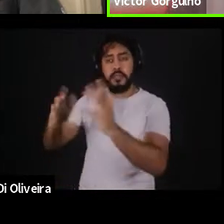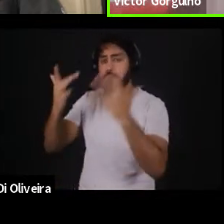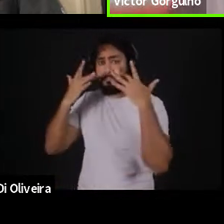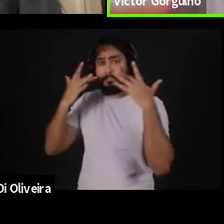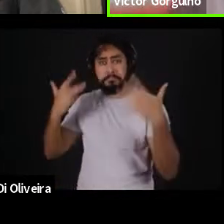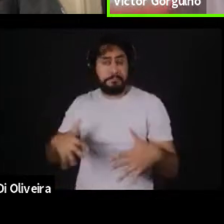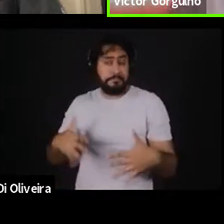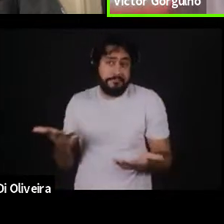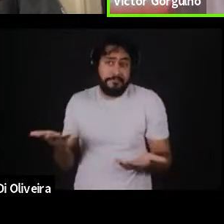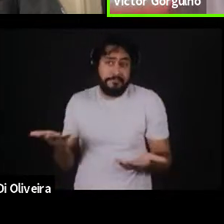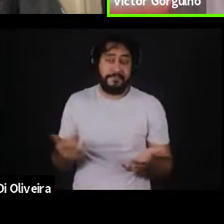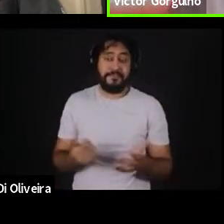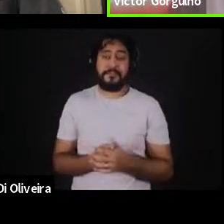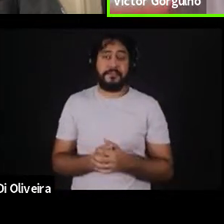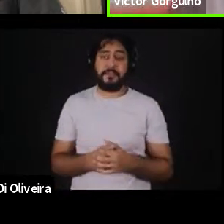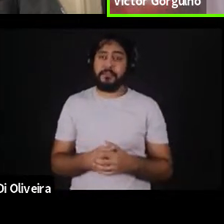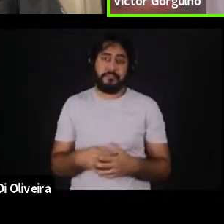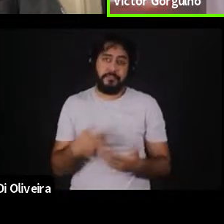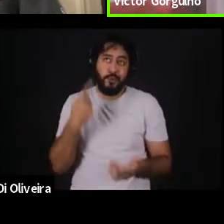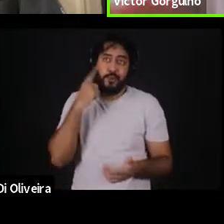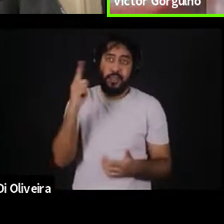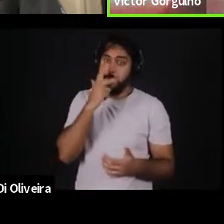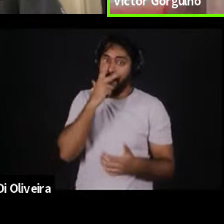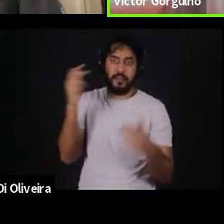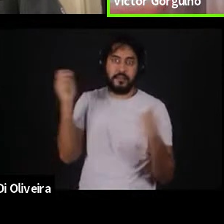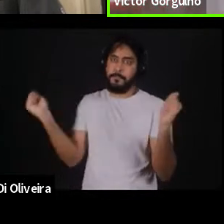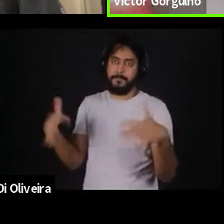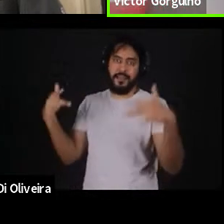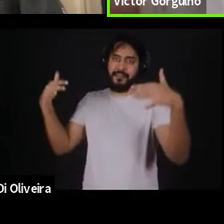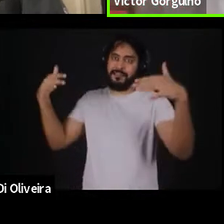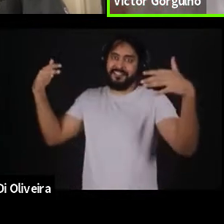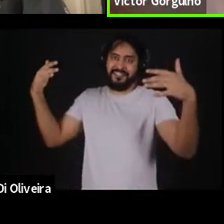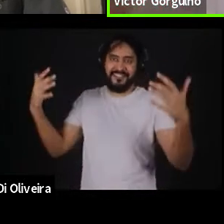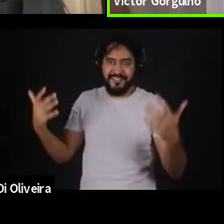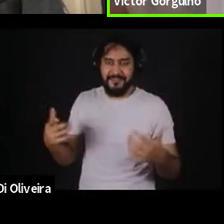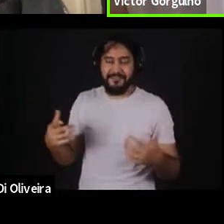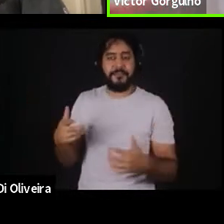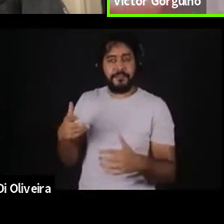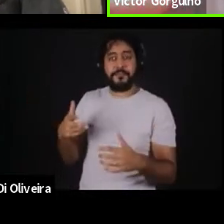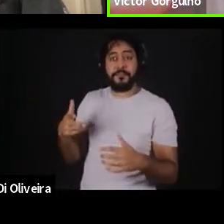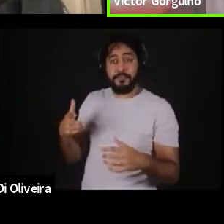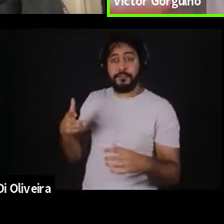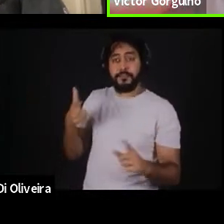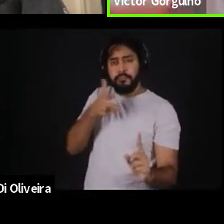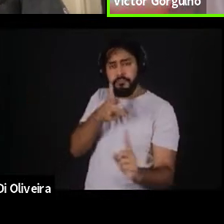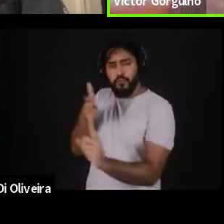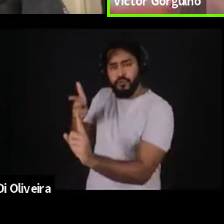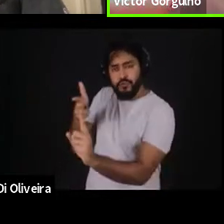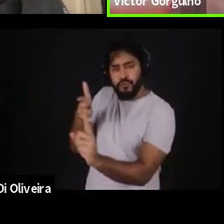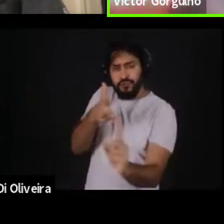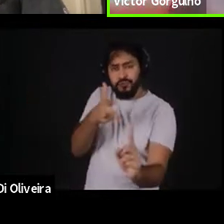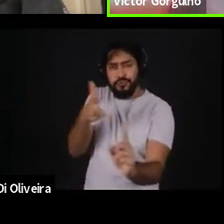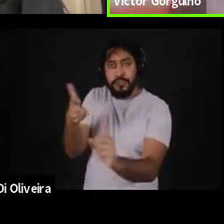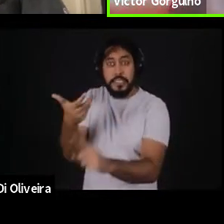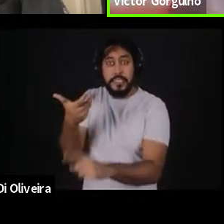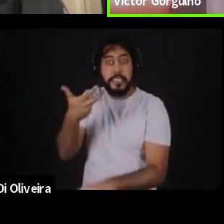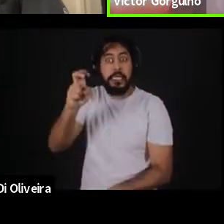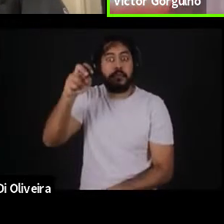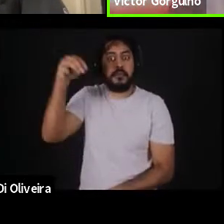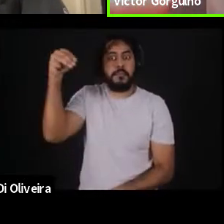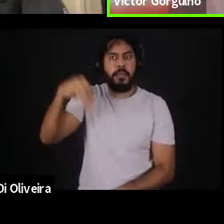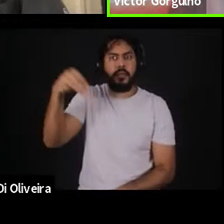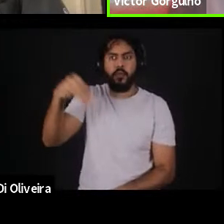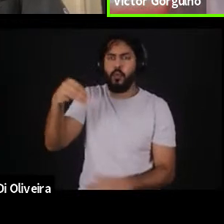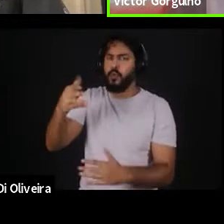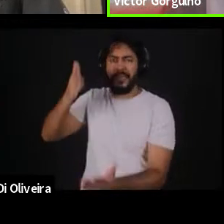e de alguma forma, não sei, mágica. Esse plano-sequência poder acontecer por 15 minutos, não ser interrompido,